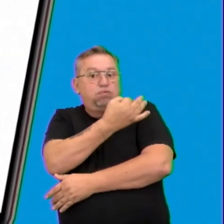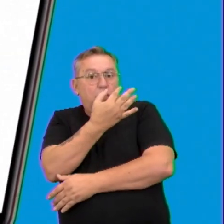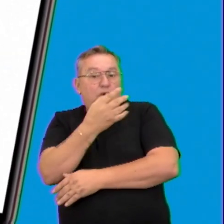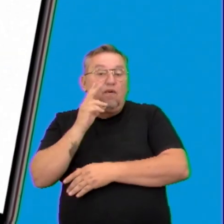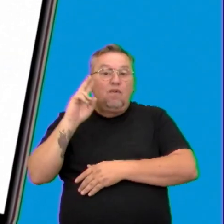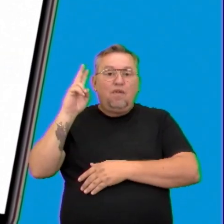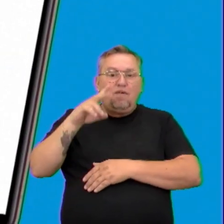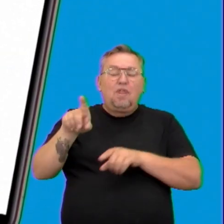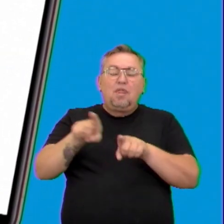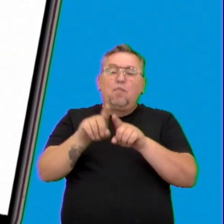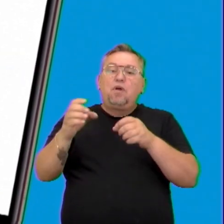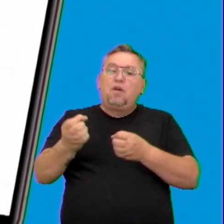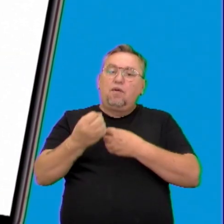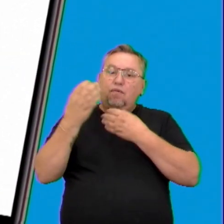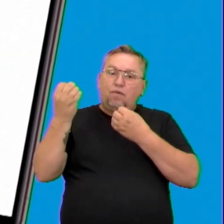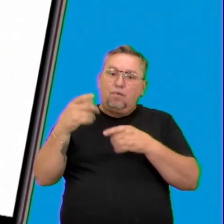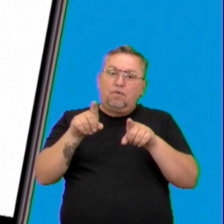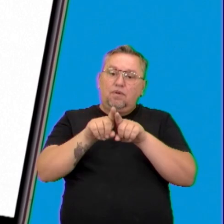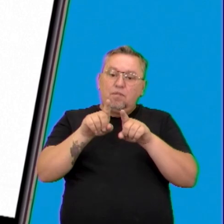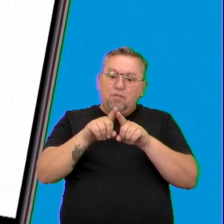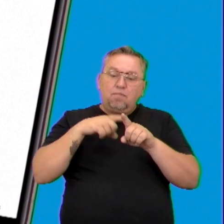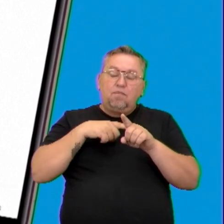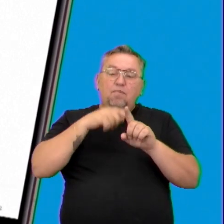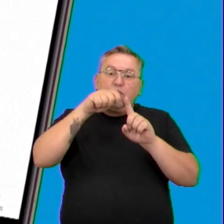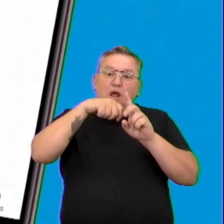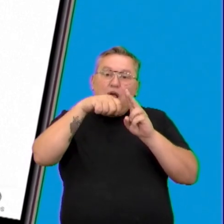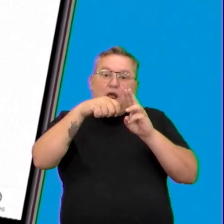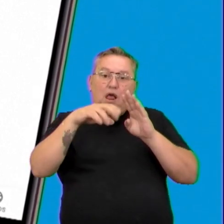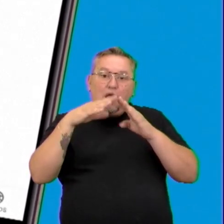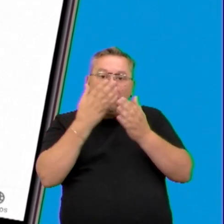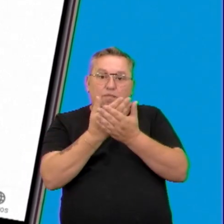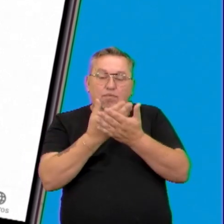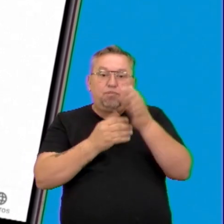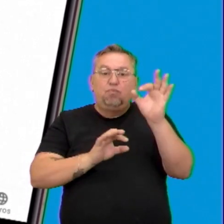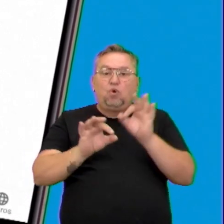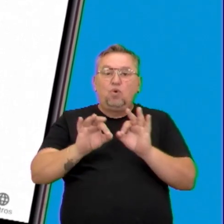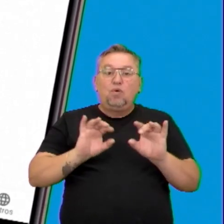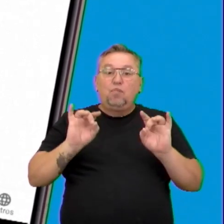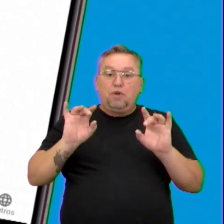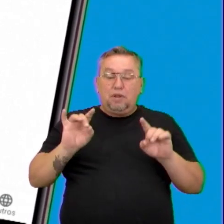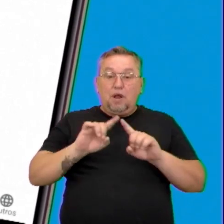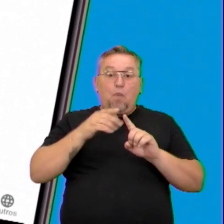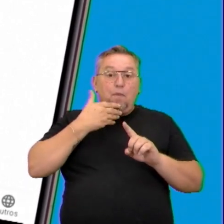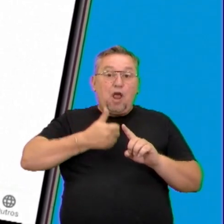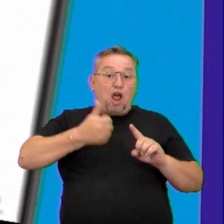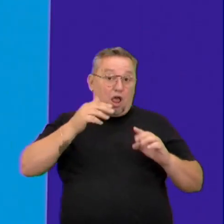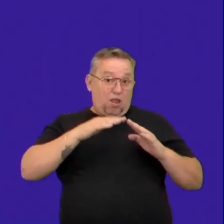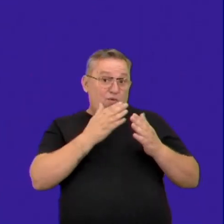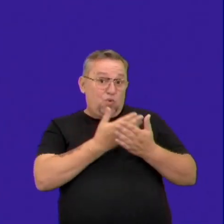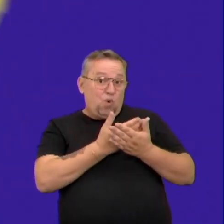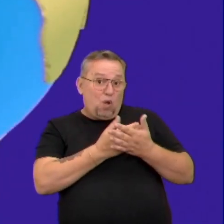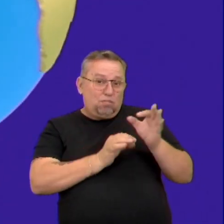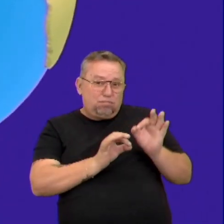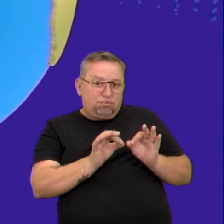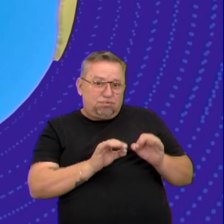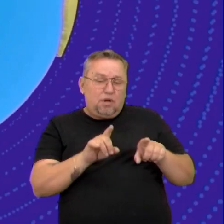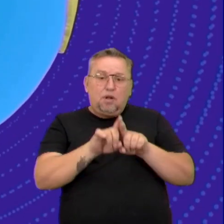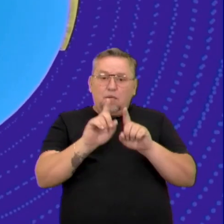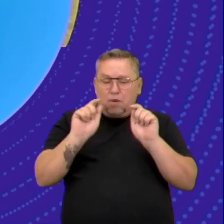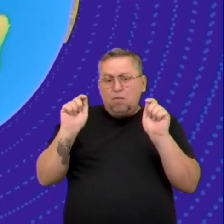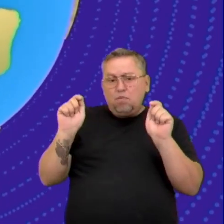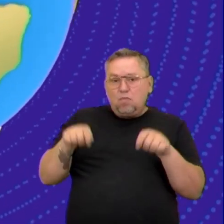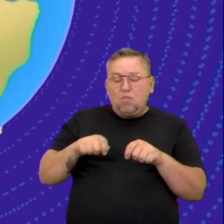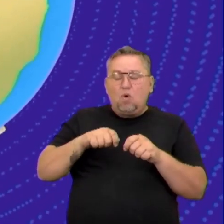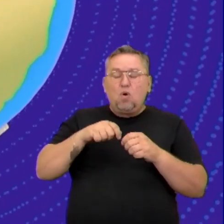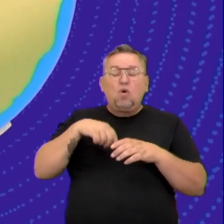encontra informações sobre calendário escolar, projetos especiais, melhorias nas escolas. E ainda pode aproveitar